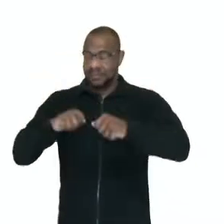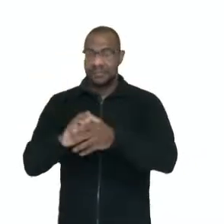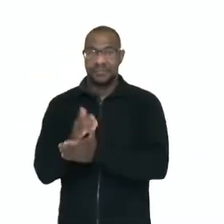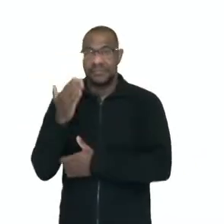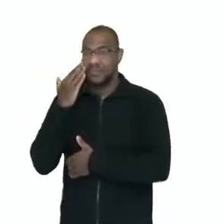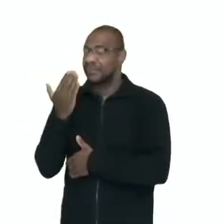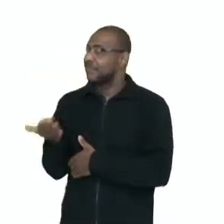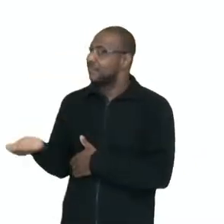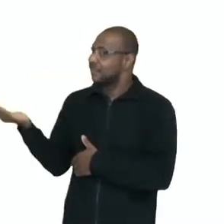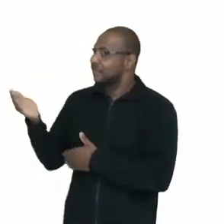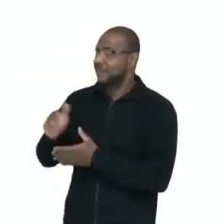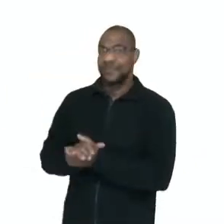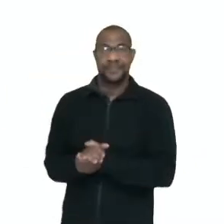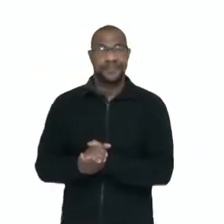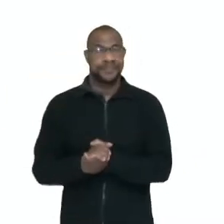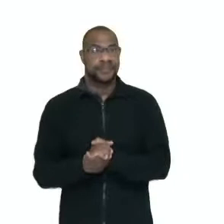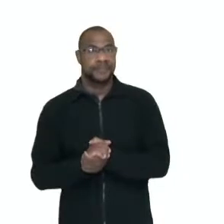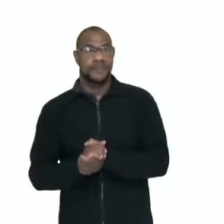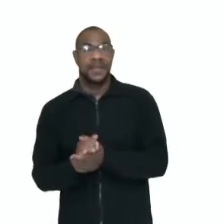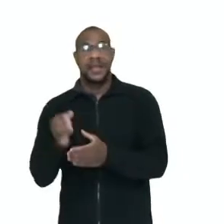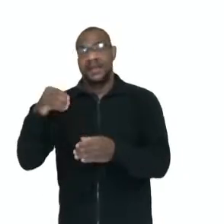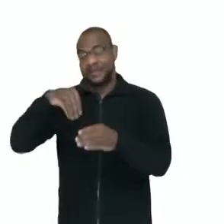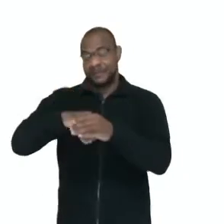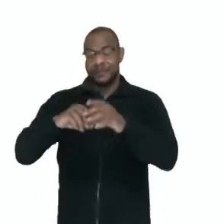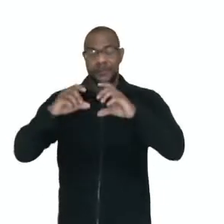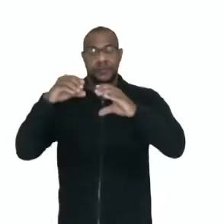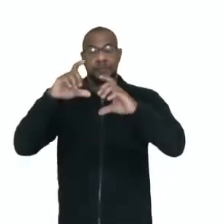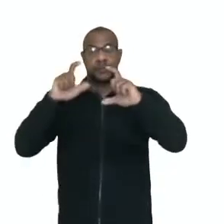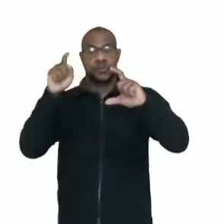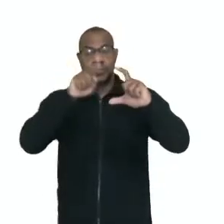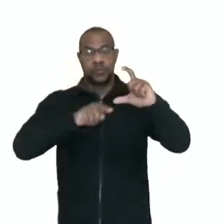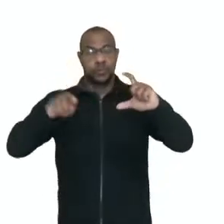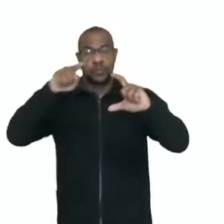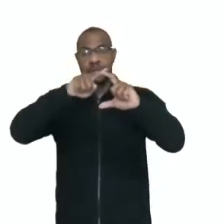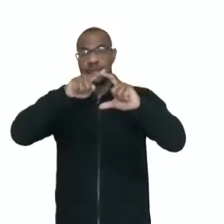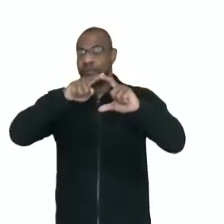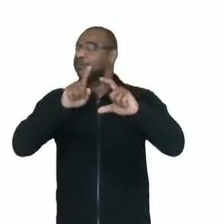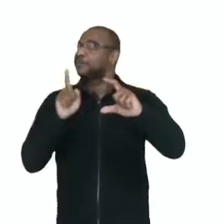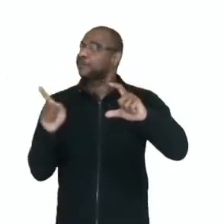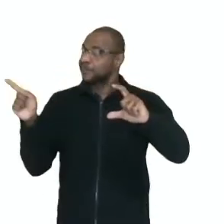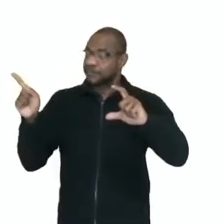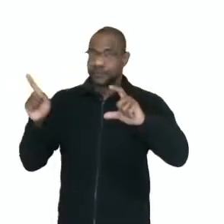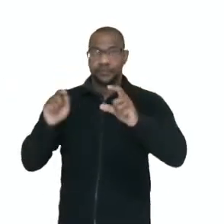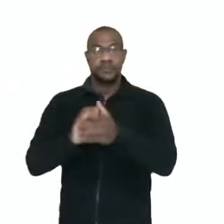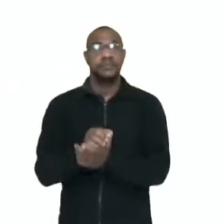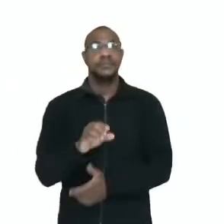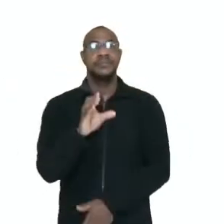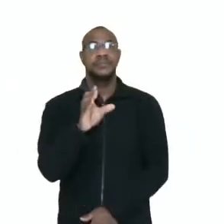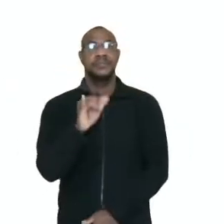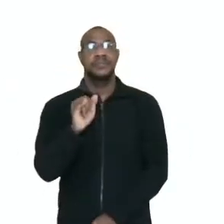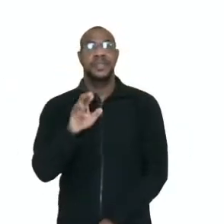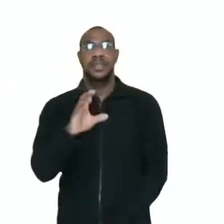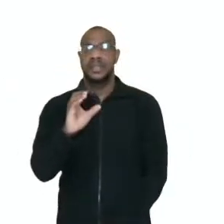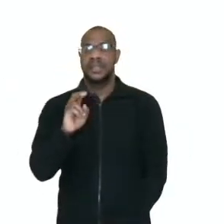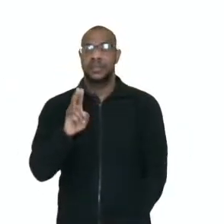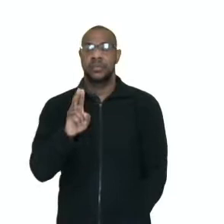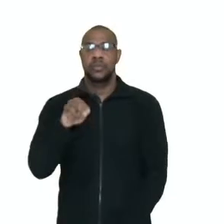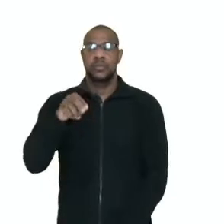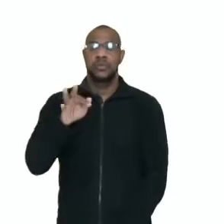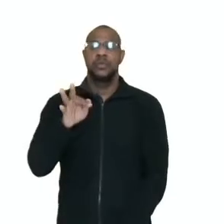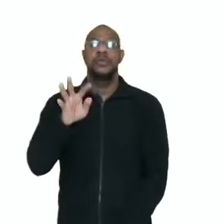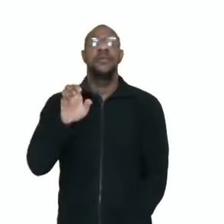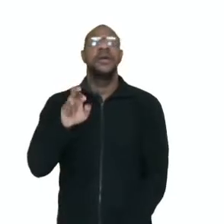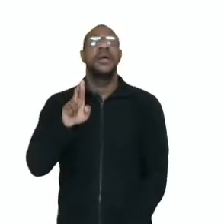uma circunferência em n arcos. Esse n arcos congruentes, ok? Eu pego e divido, ó, que nem aqui são divididos